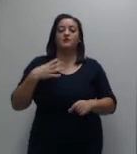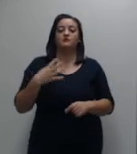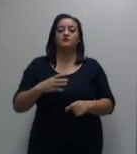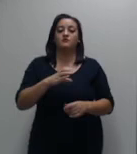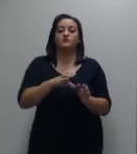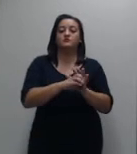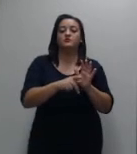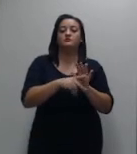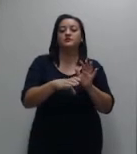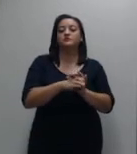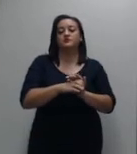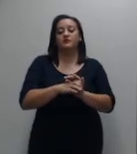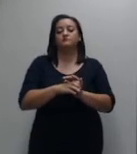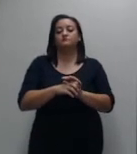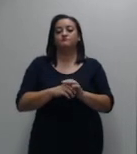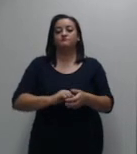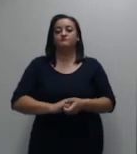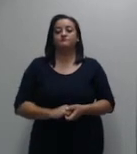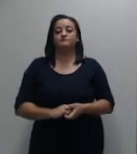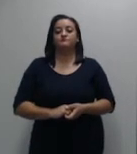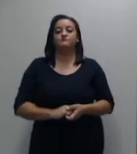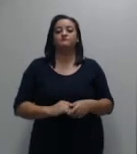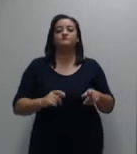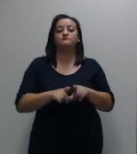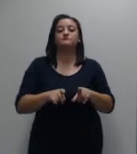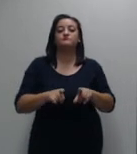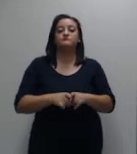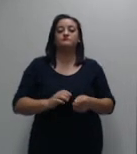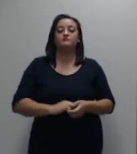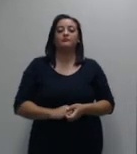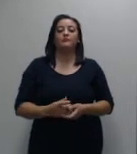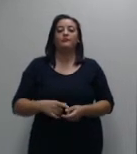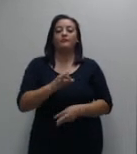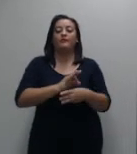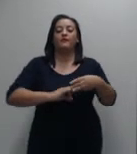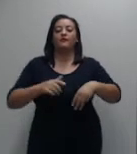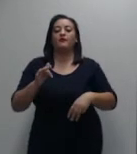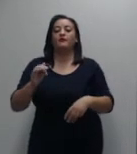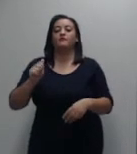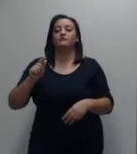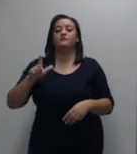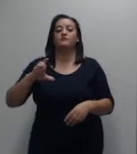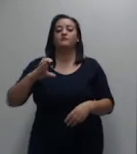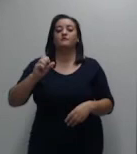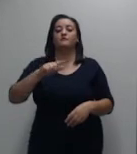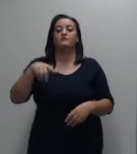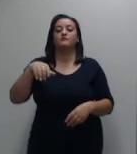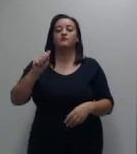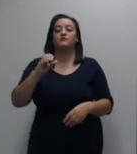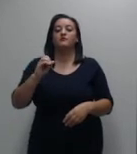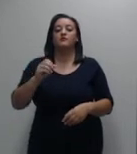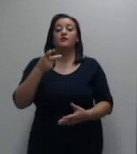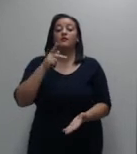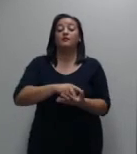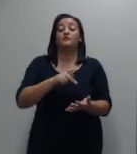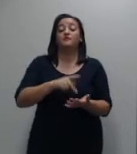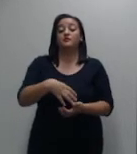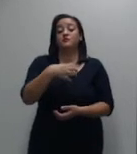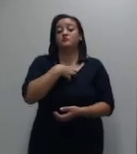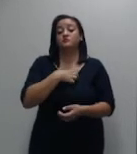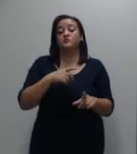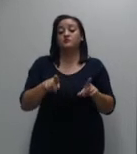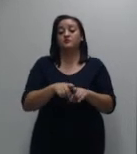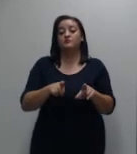de Regência o vice-presidente - falcão nesse sentido de fato a natureza eminentemente